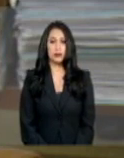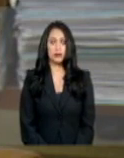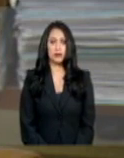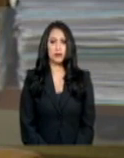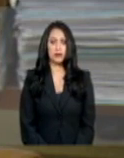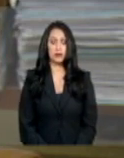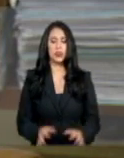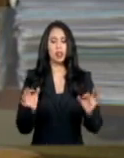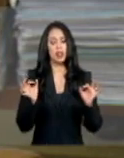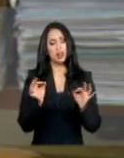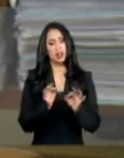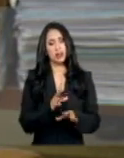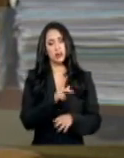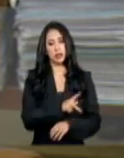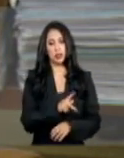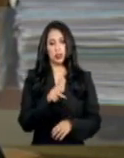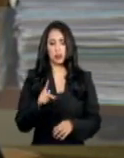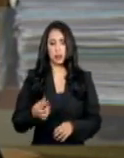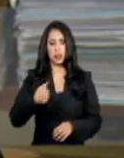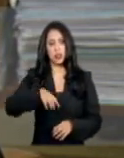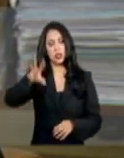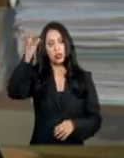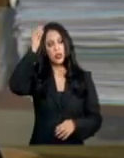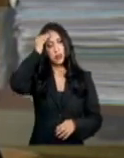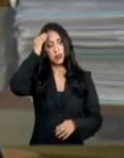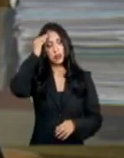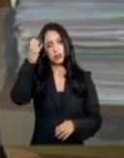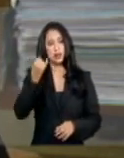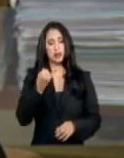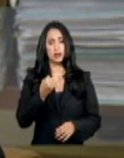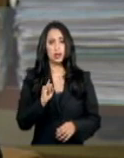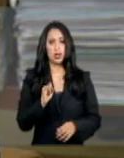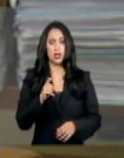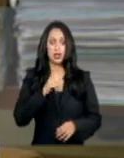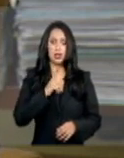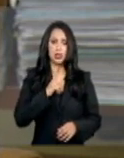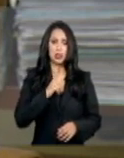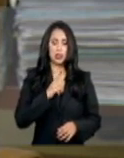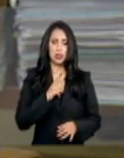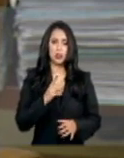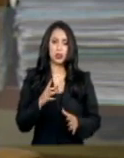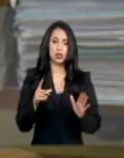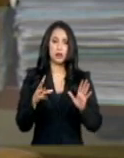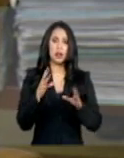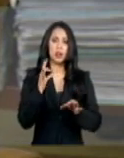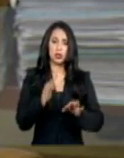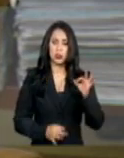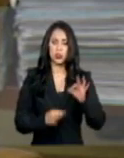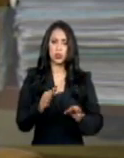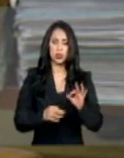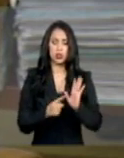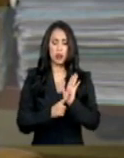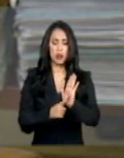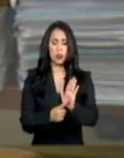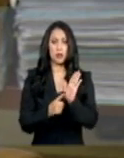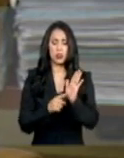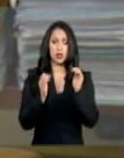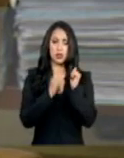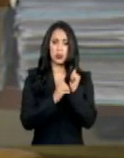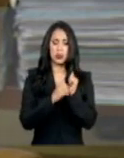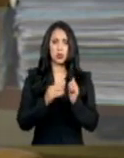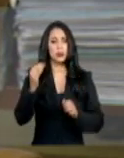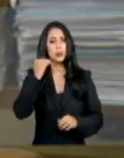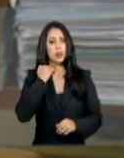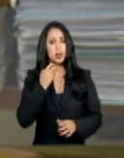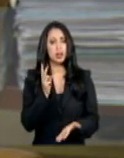presidente entendo que se imporá o deferimento judicial da quebra de sigilo bancário sempre